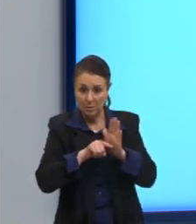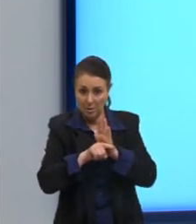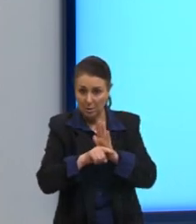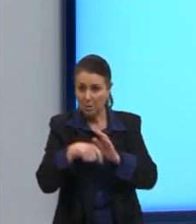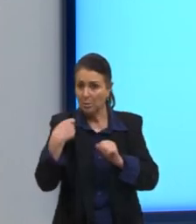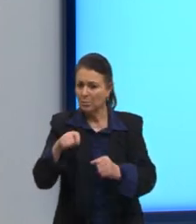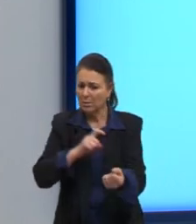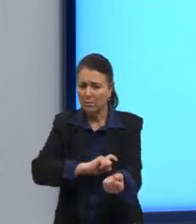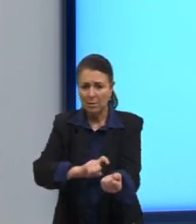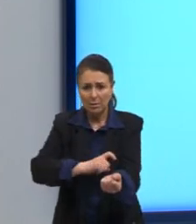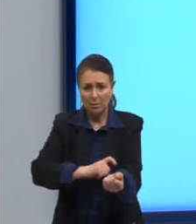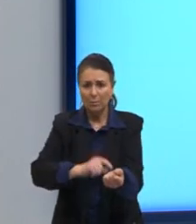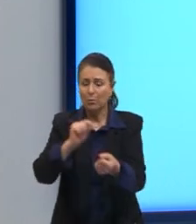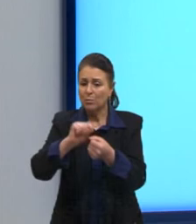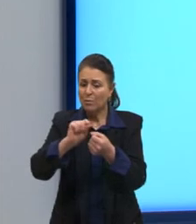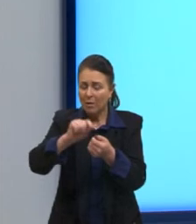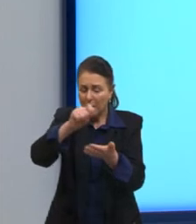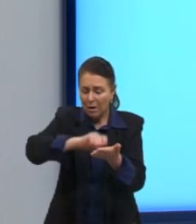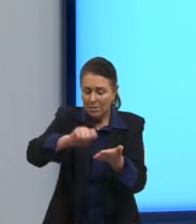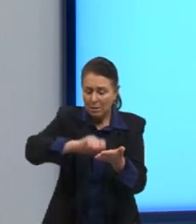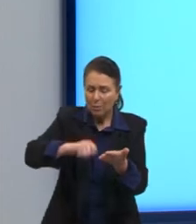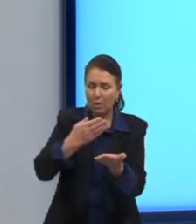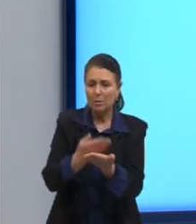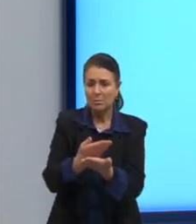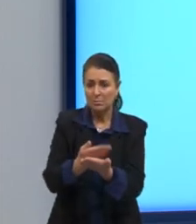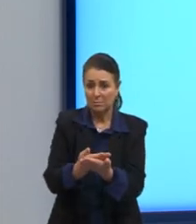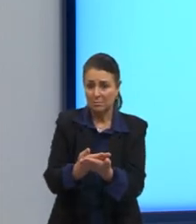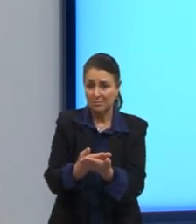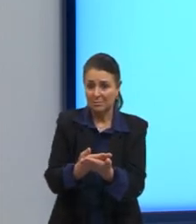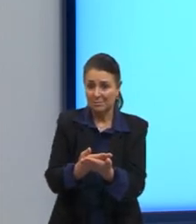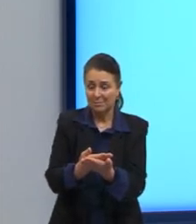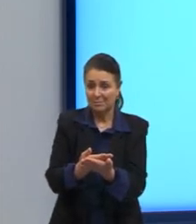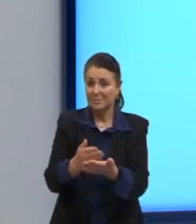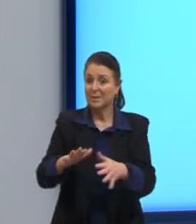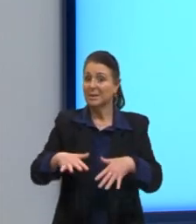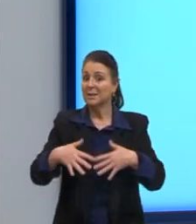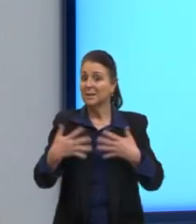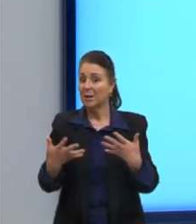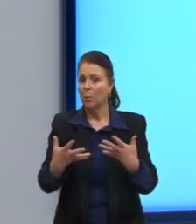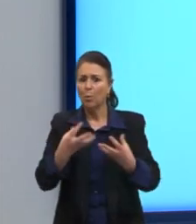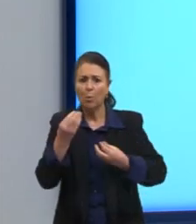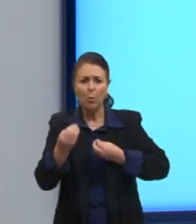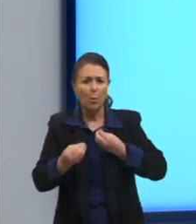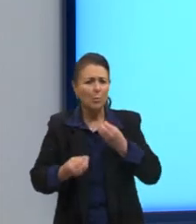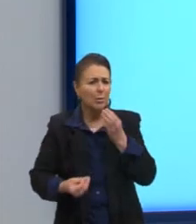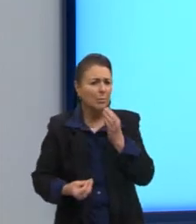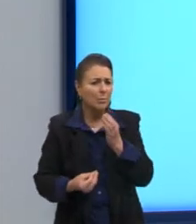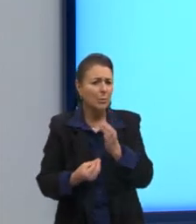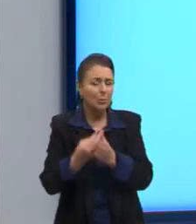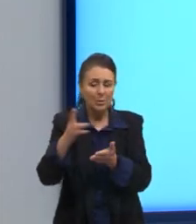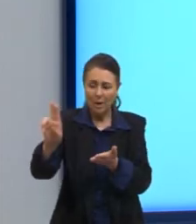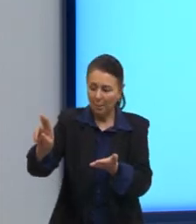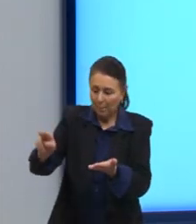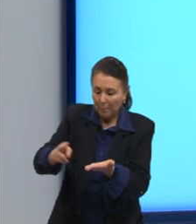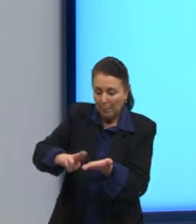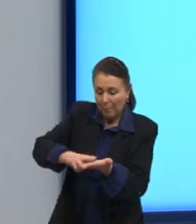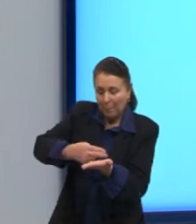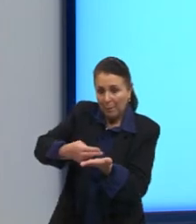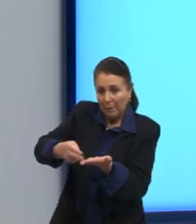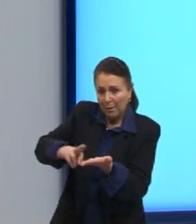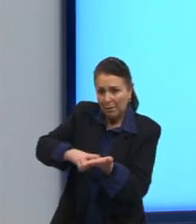nervoso é só fazer as anotações e afinal de contas como que se produz a margarina será que ainda vai o estômago de